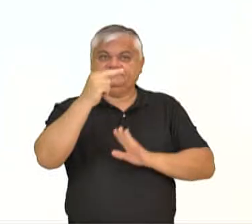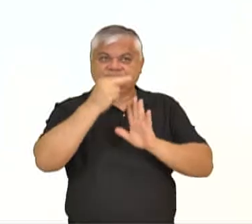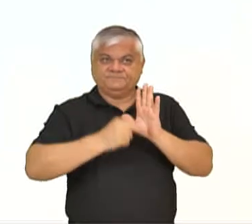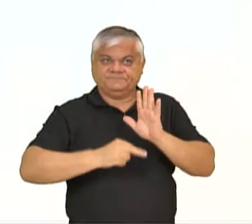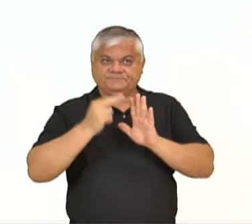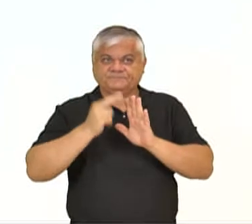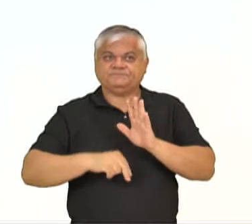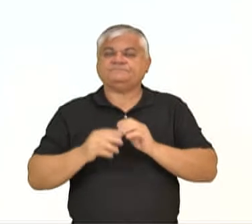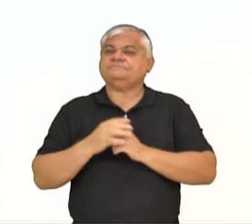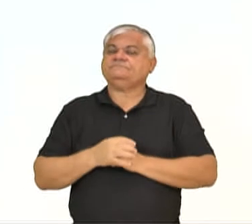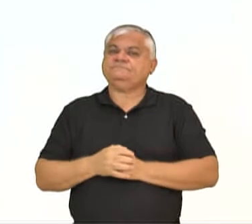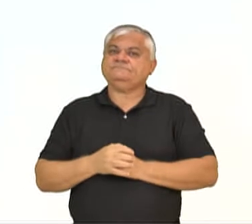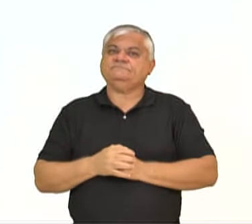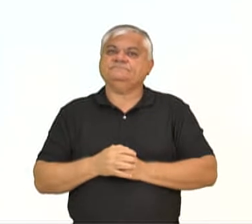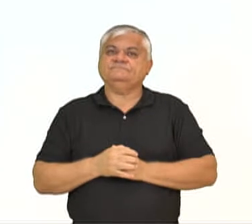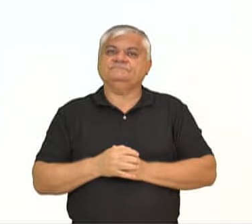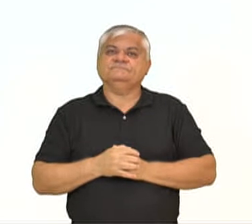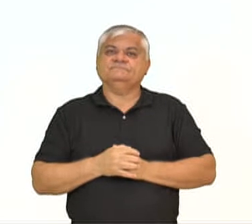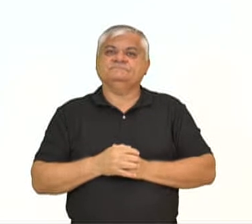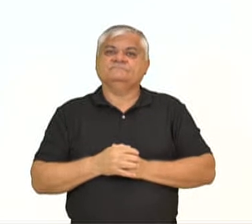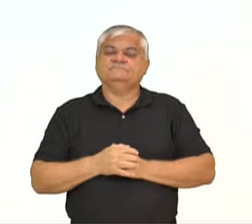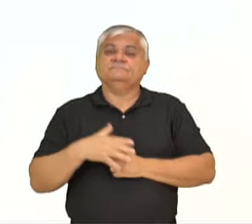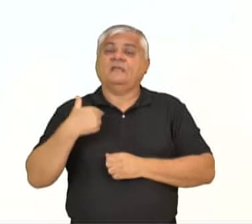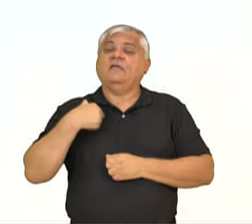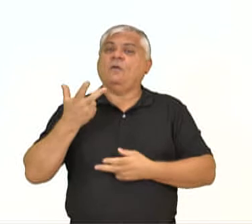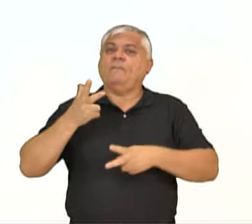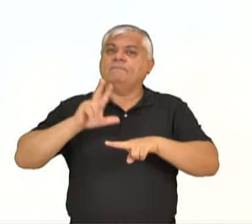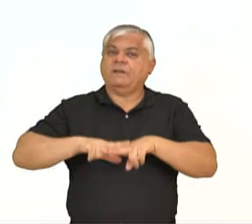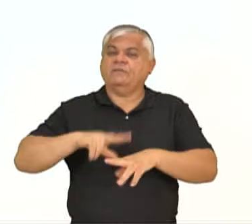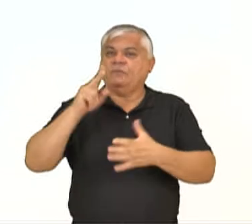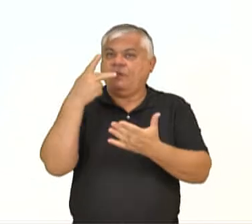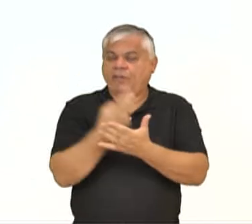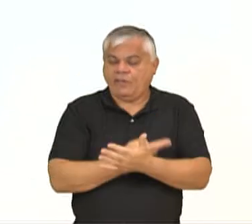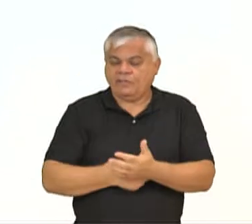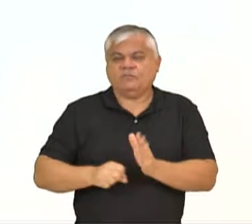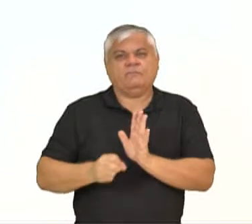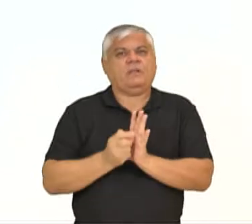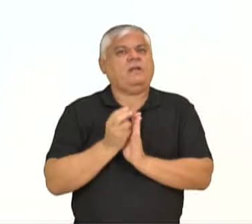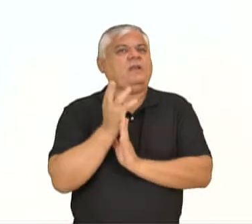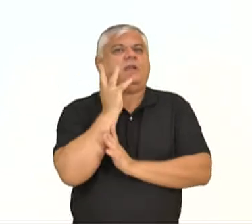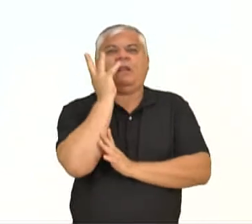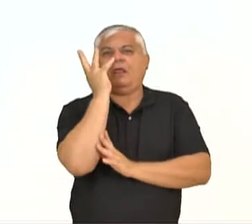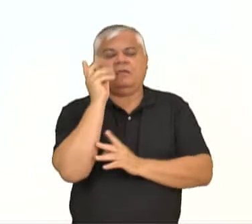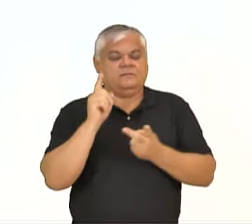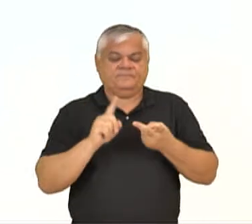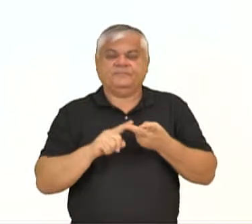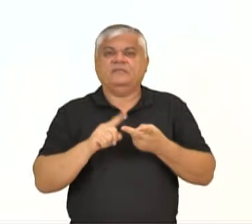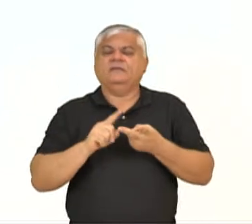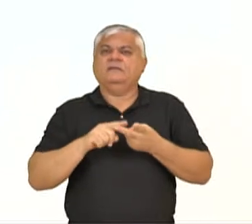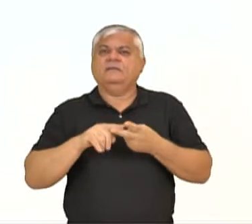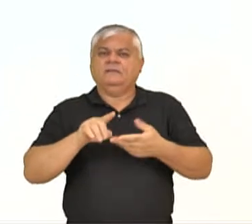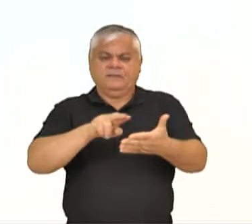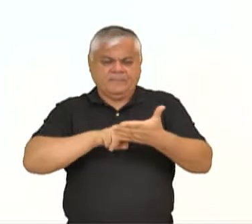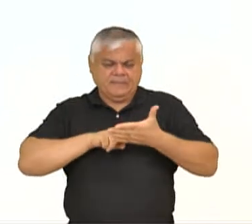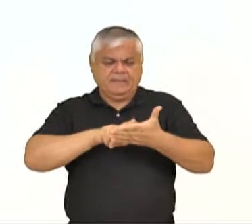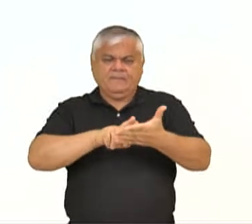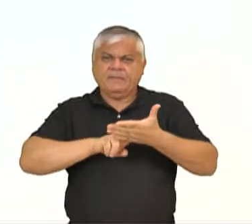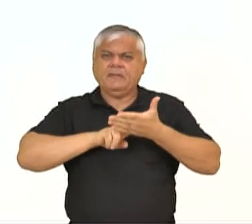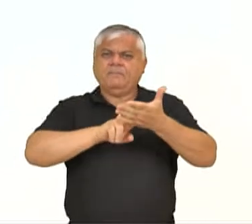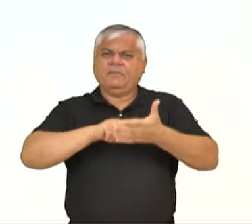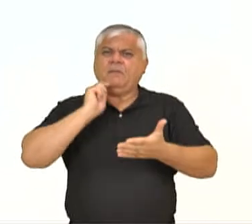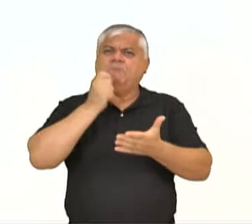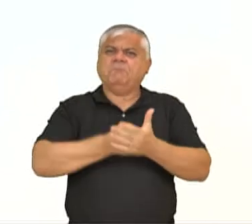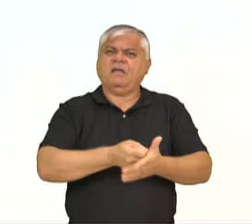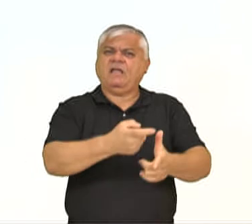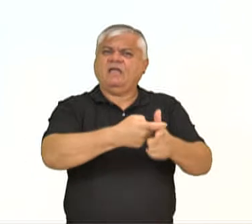leitura? Fora preso por engano várias vezes, recebia intimações para pagar dívidas